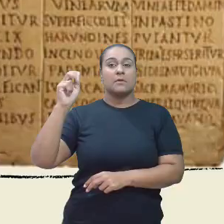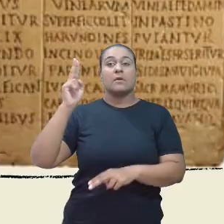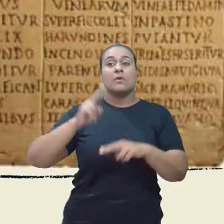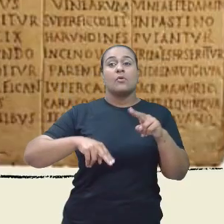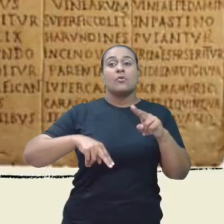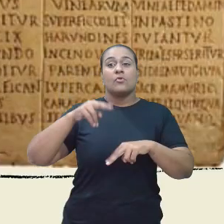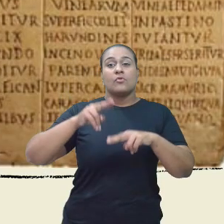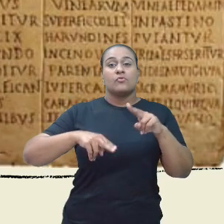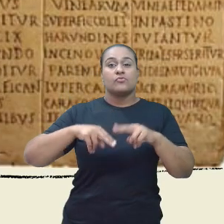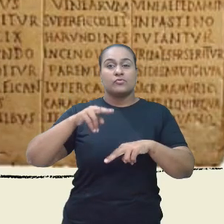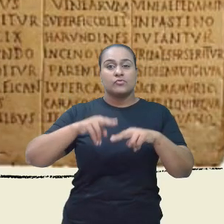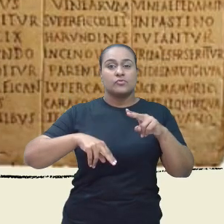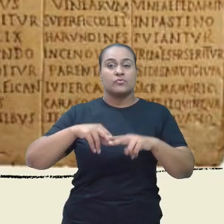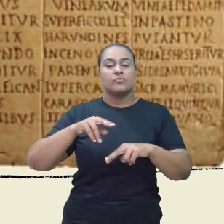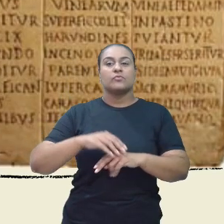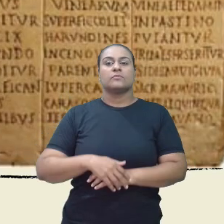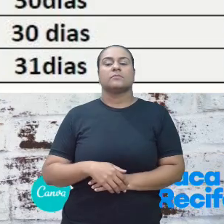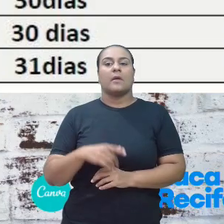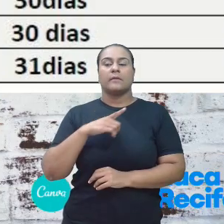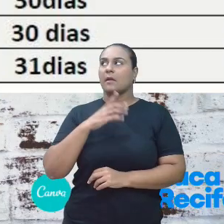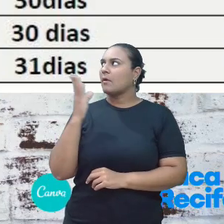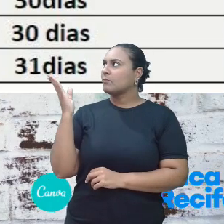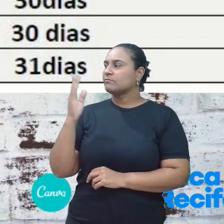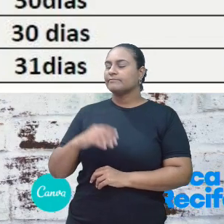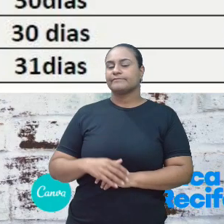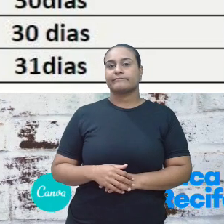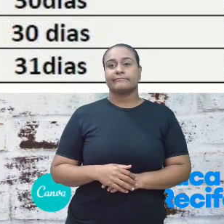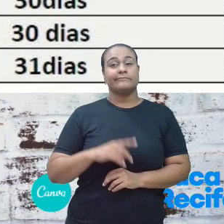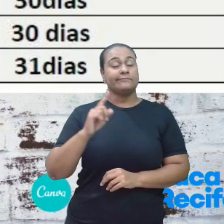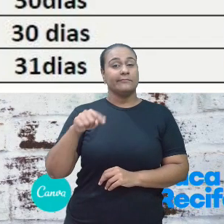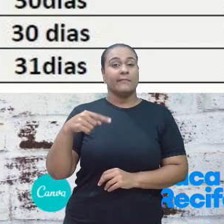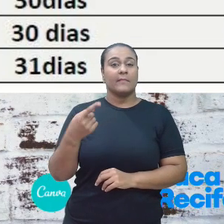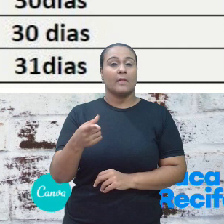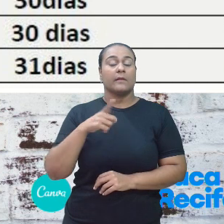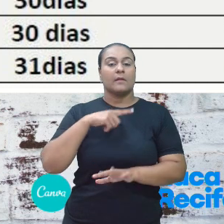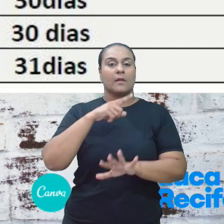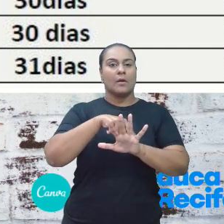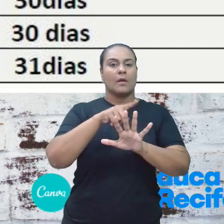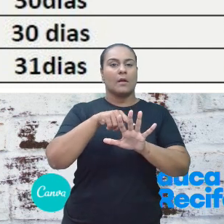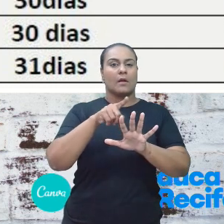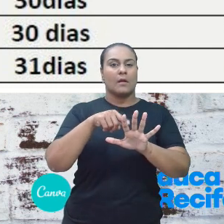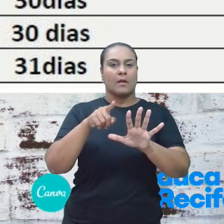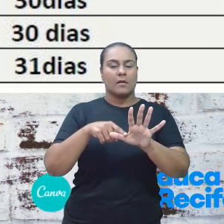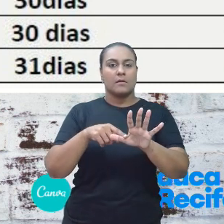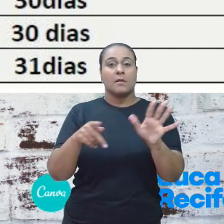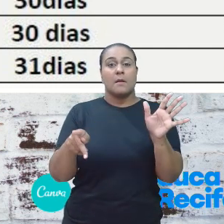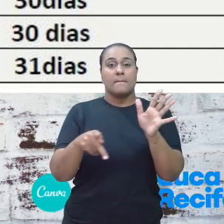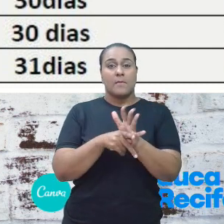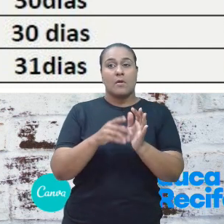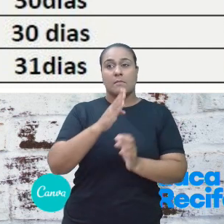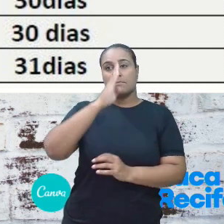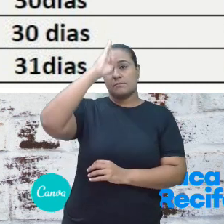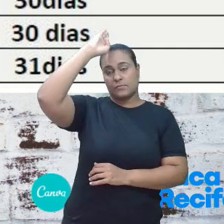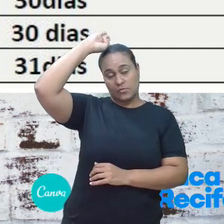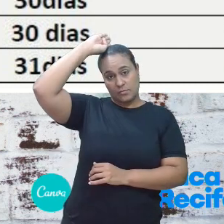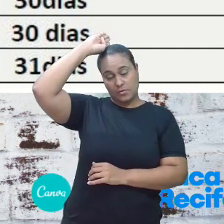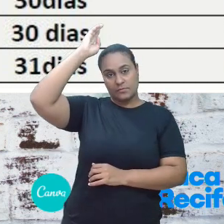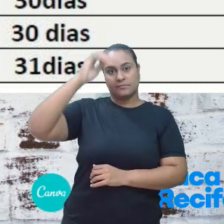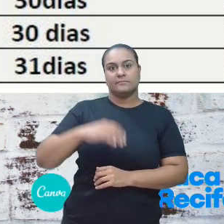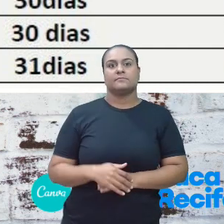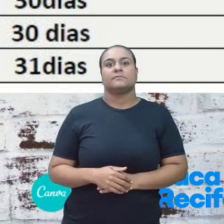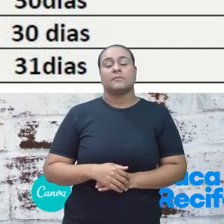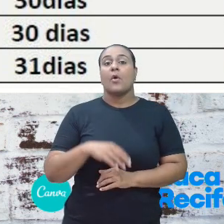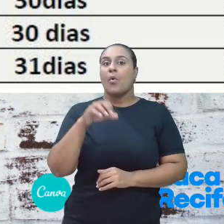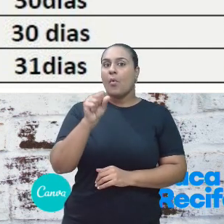sexto, setembro, outubro e dezembro. Depois veio o calendário primitivo romano, tá? Que foi feito também em